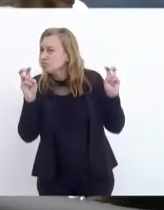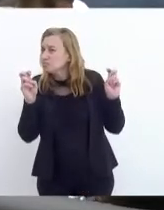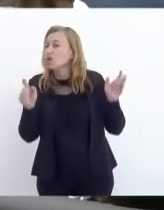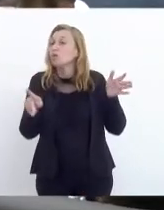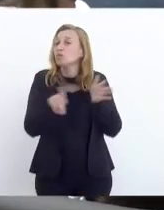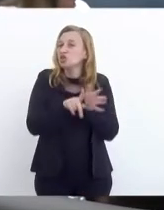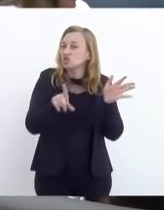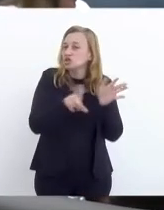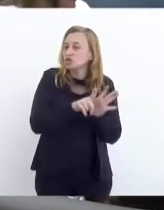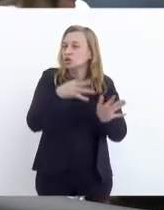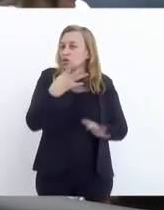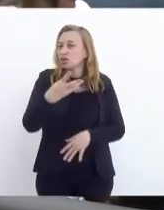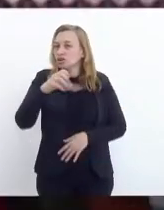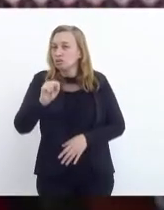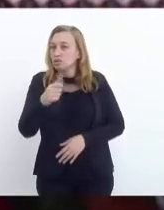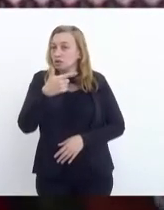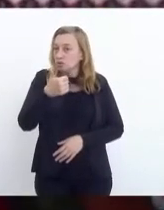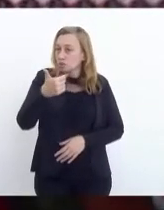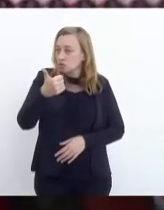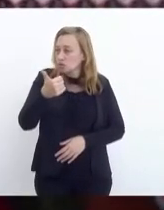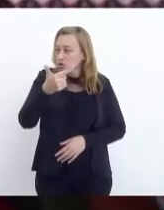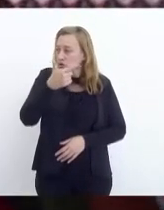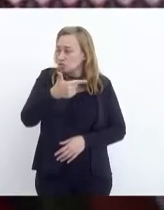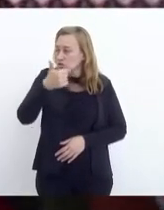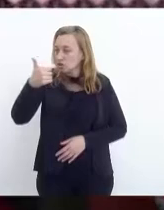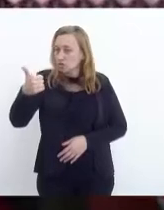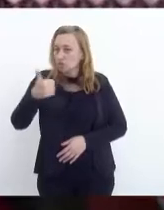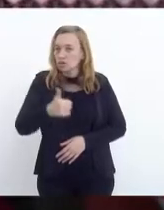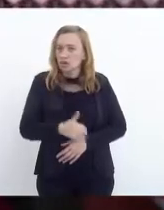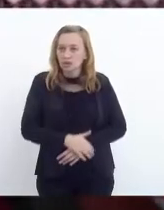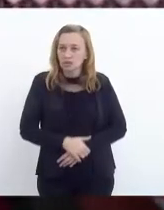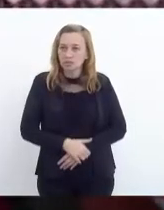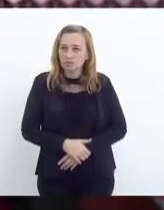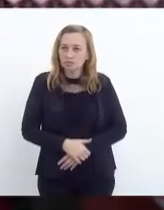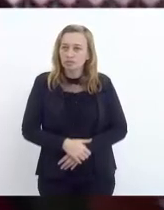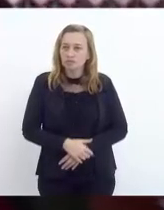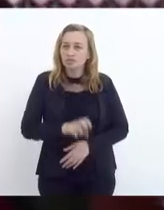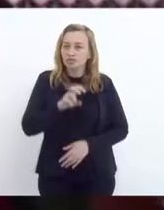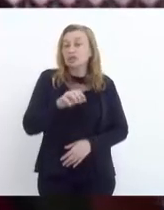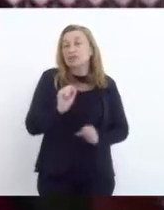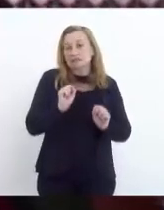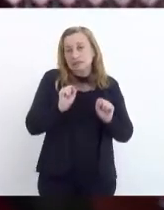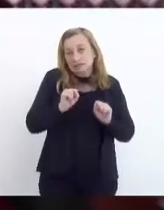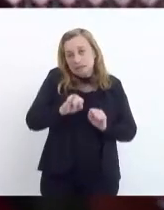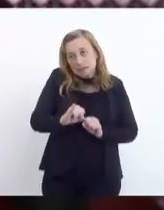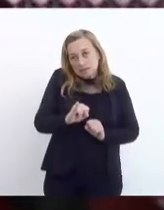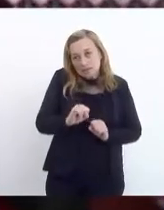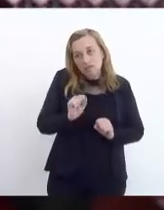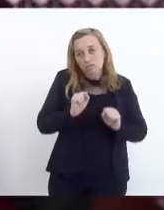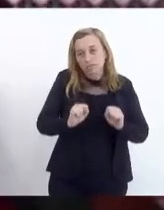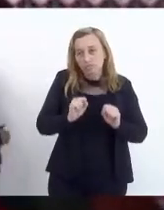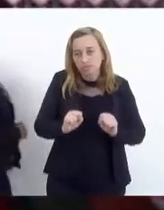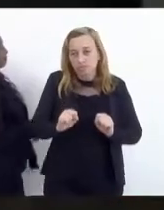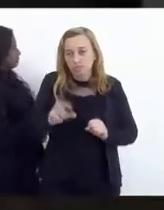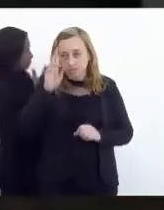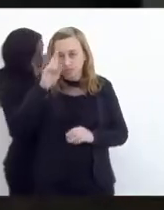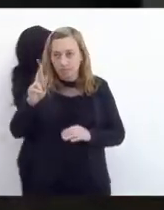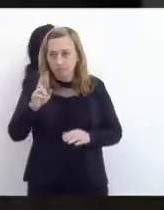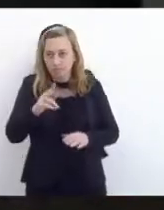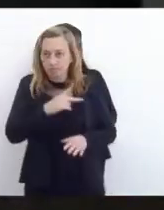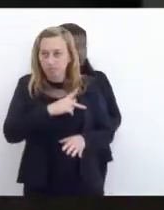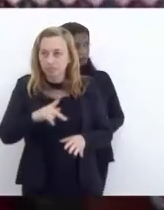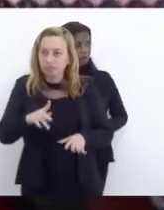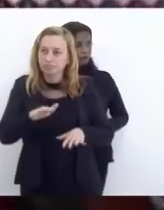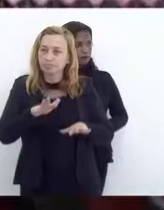Projeto de lei 4812 de 2021... E, se possível, Vossa Excelência chamou os trabalhos à ordem para